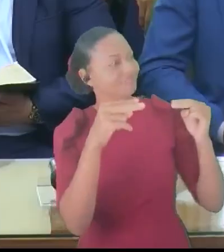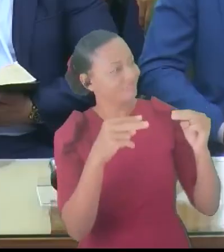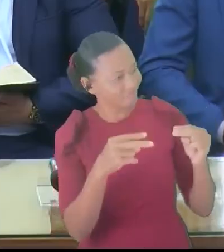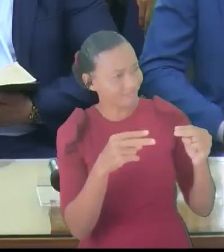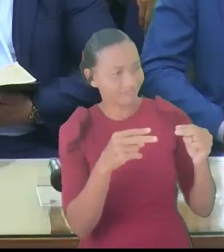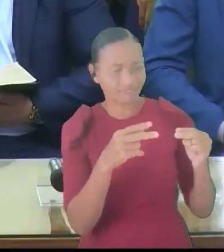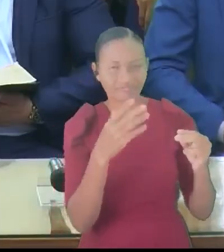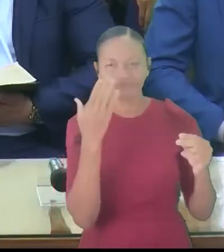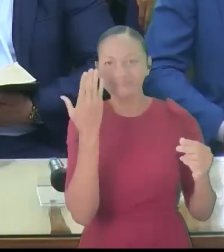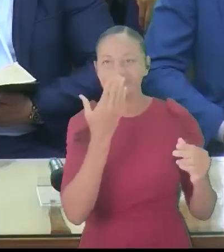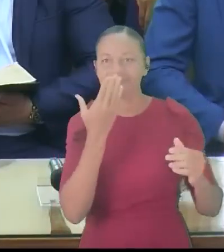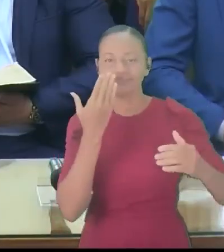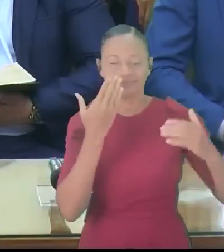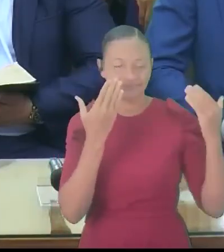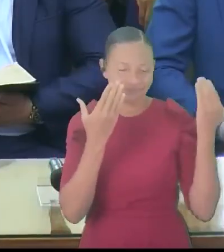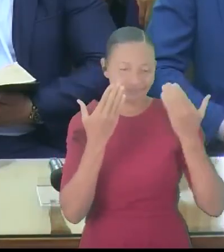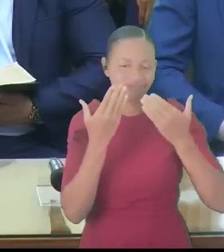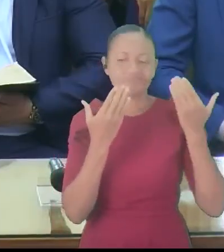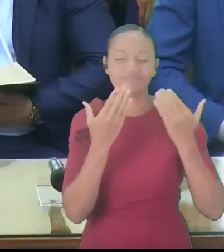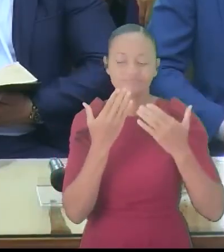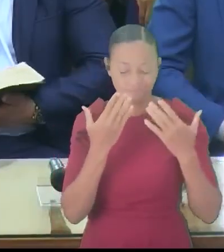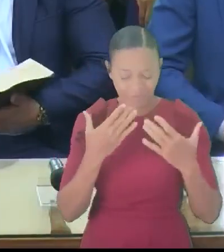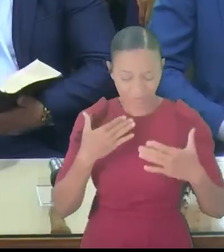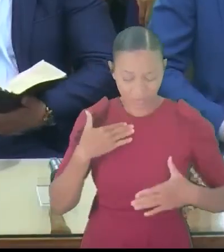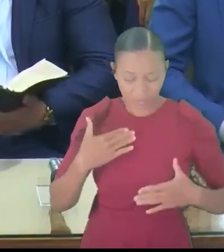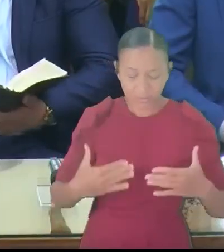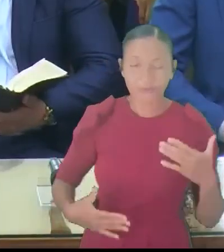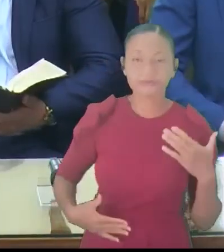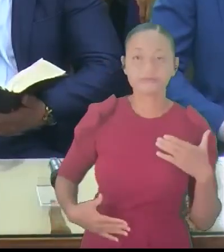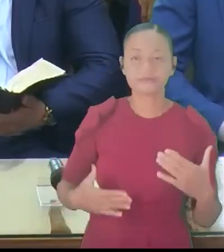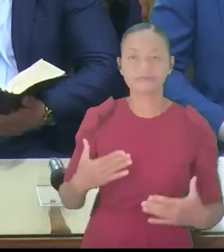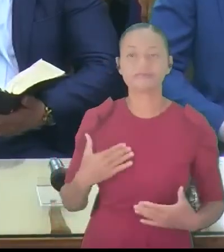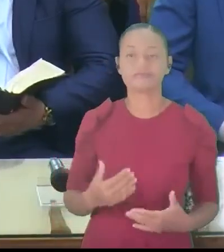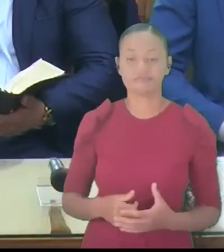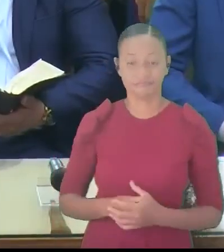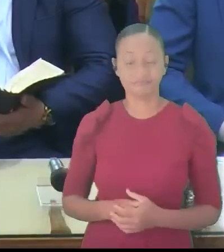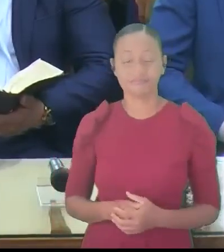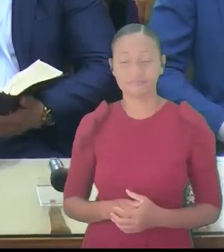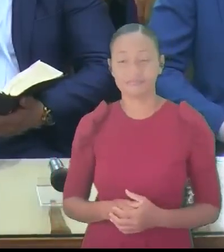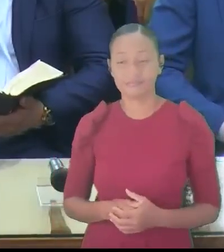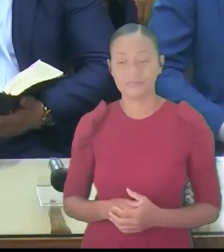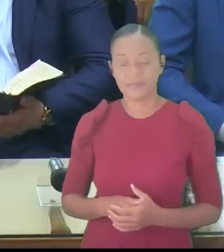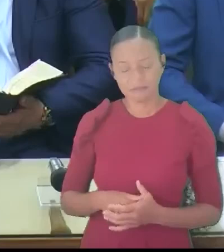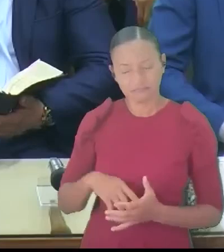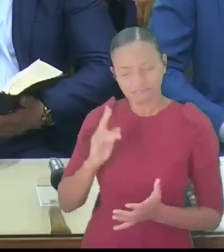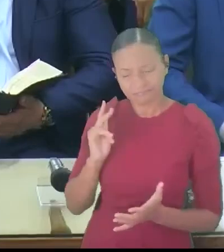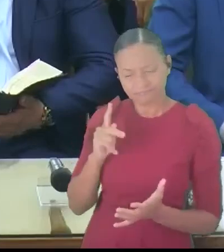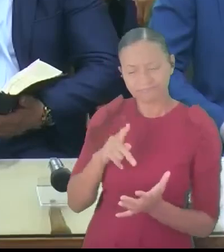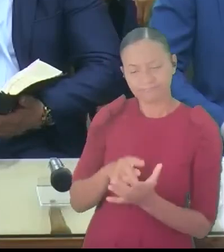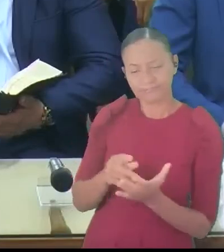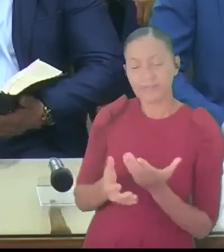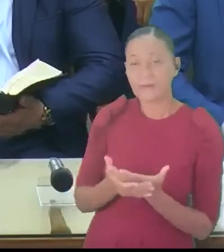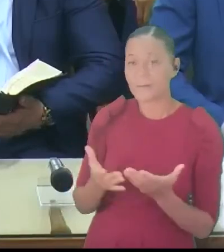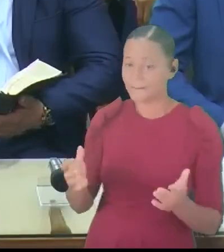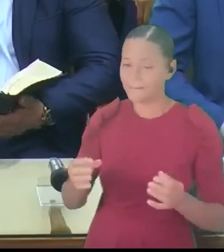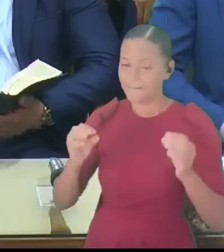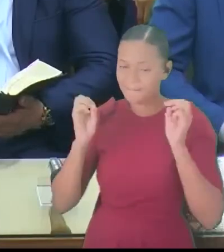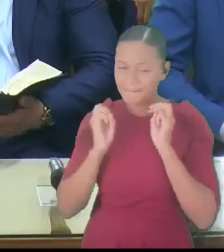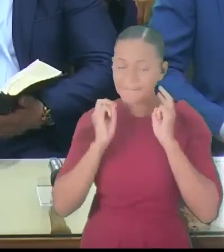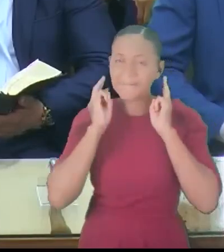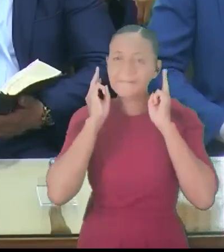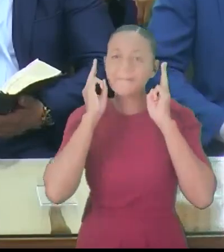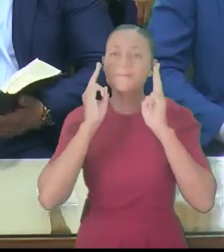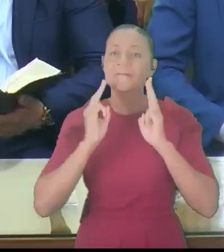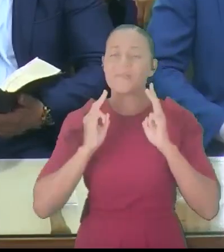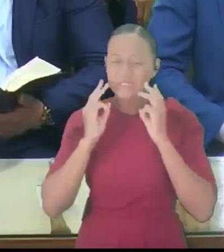já não vê mais a sombra, mas você vê o corpo. Você vê a realidade. Moisés não